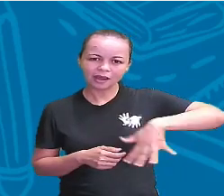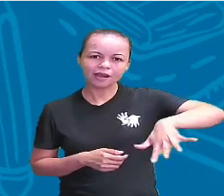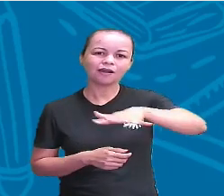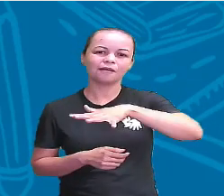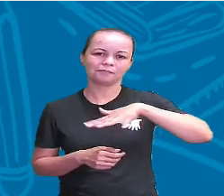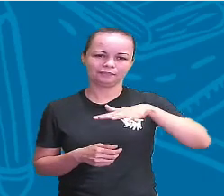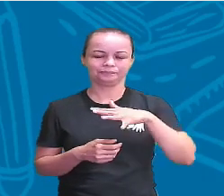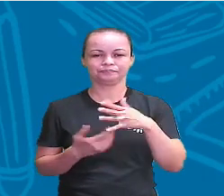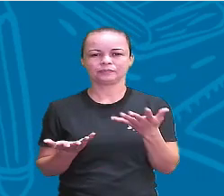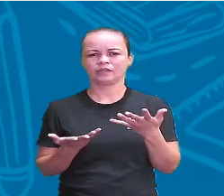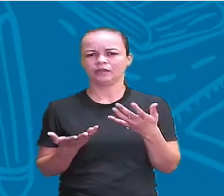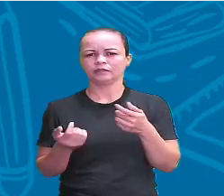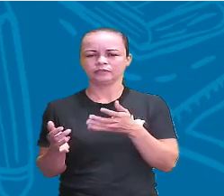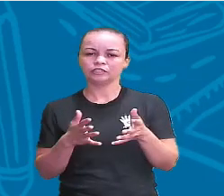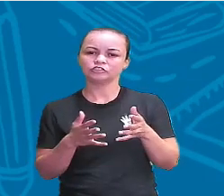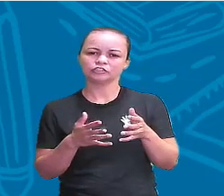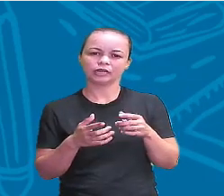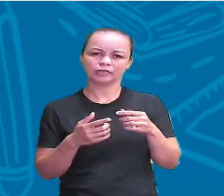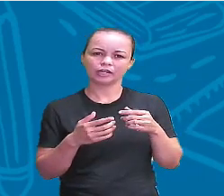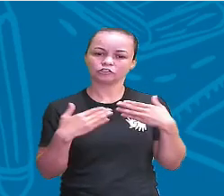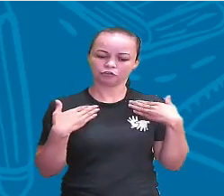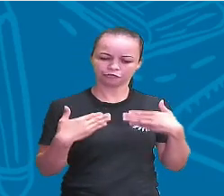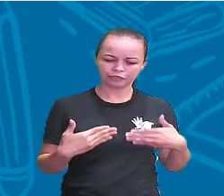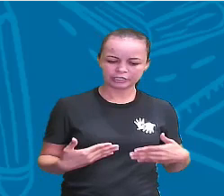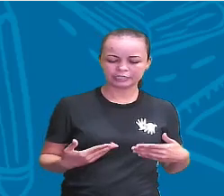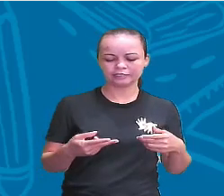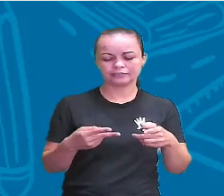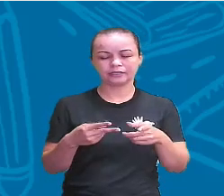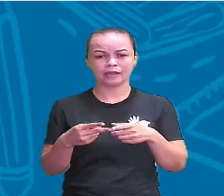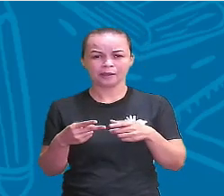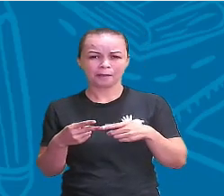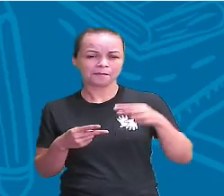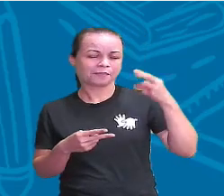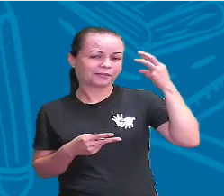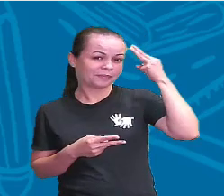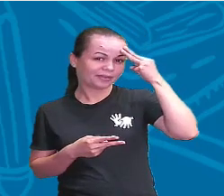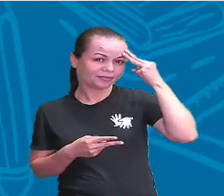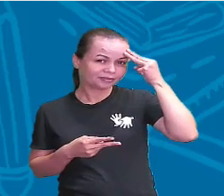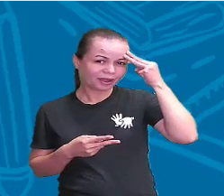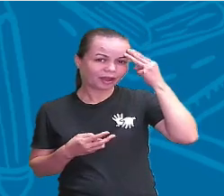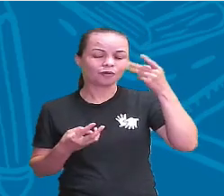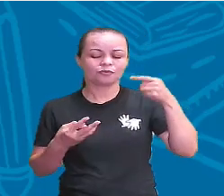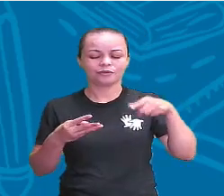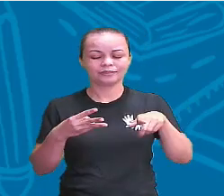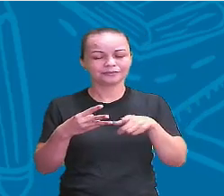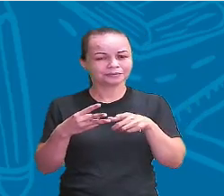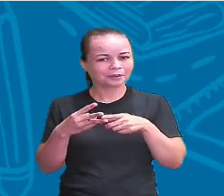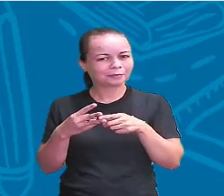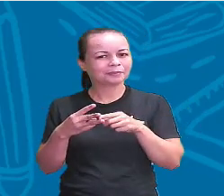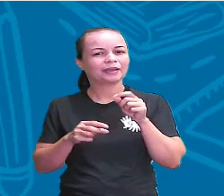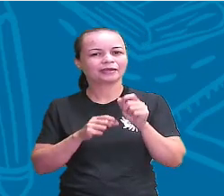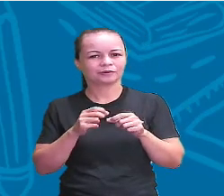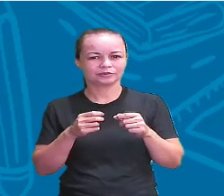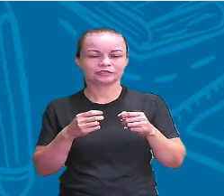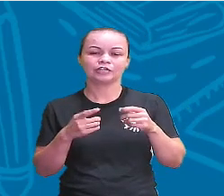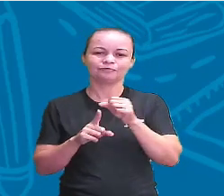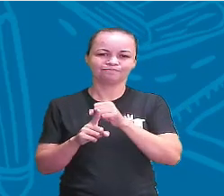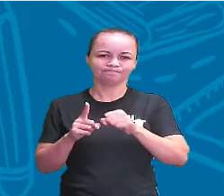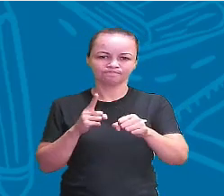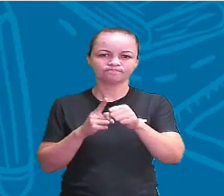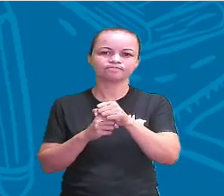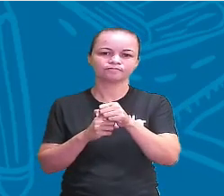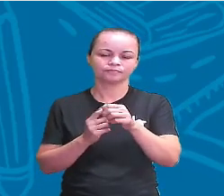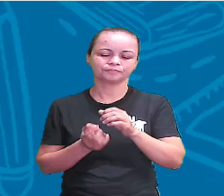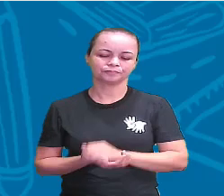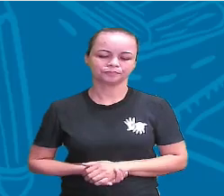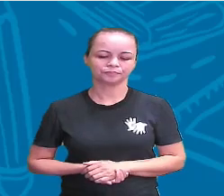vai desde a questão física, passando pela questão mental e chegando também na questão social,